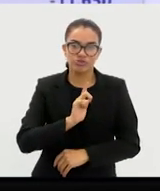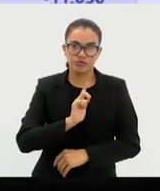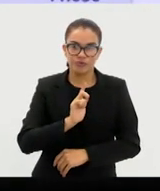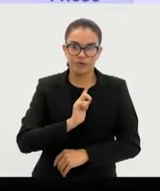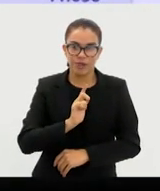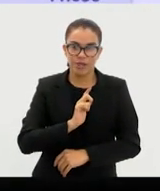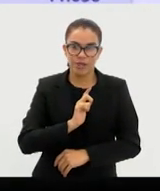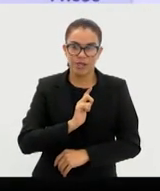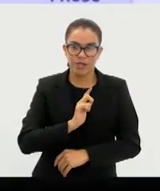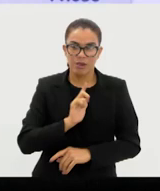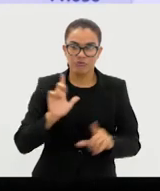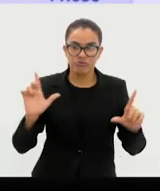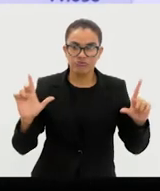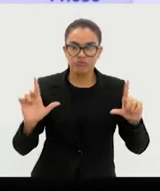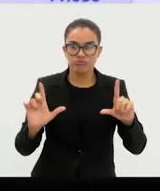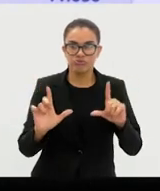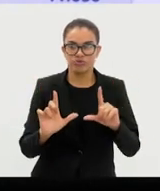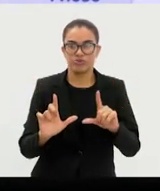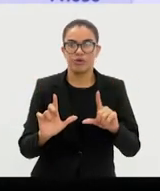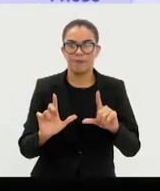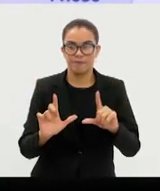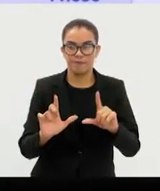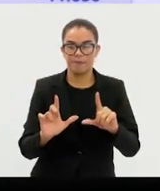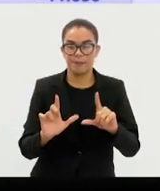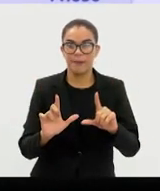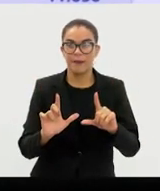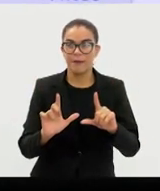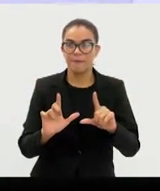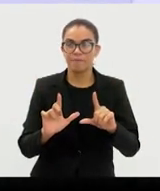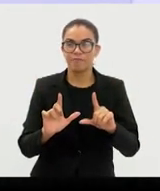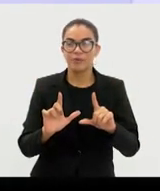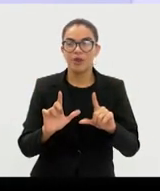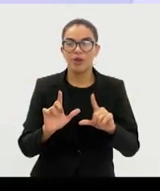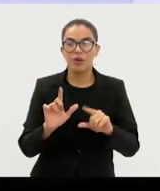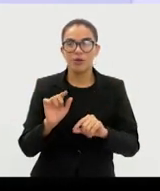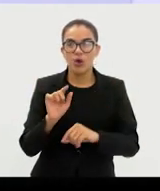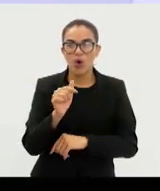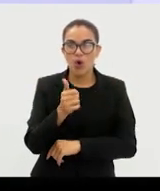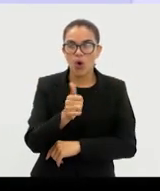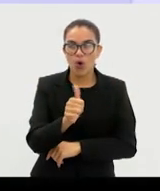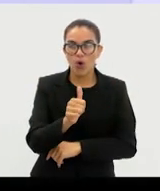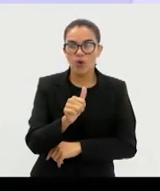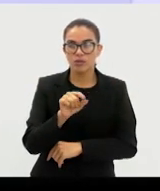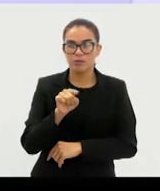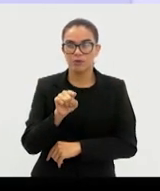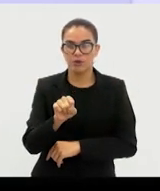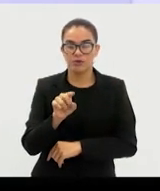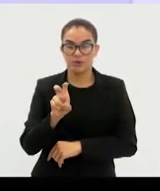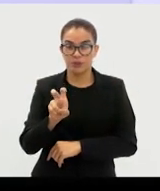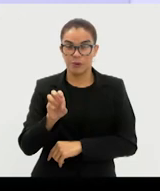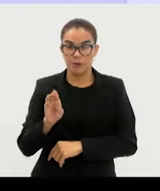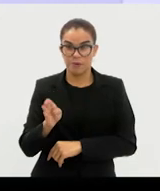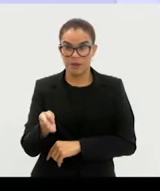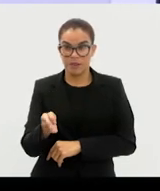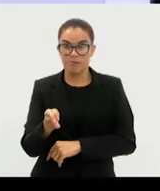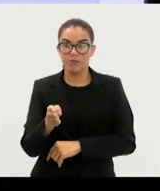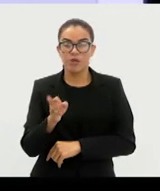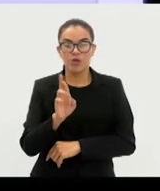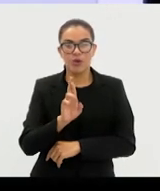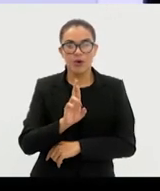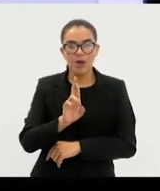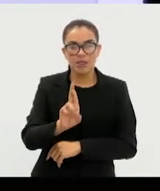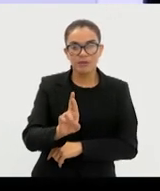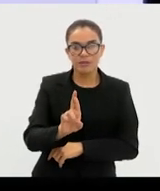aqui um resultado rompendo aqui a meta originalmente prevista de 11,5 bi. O resultado nominal